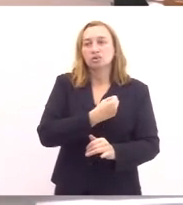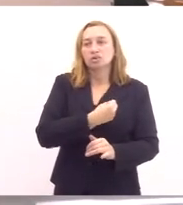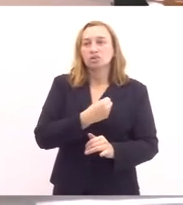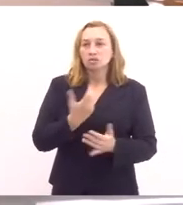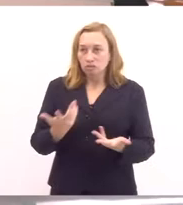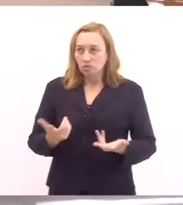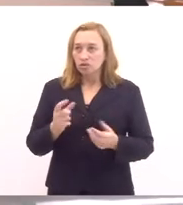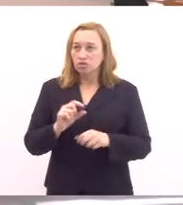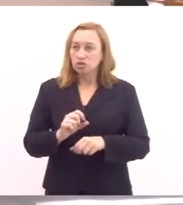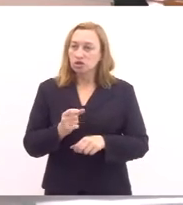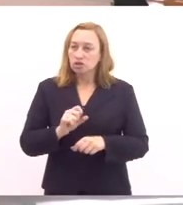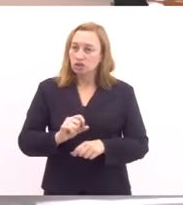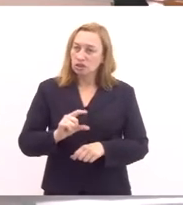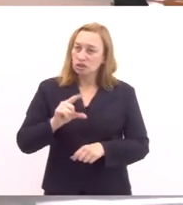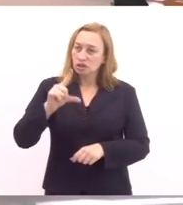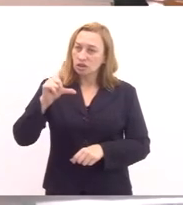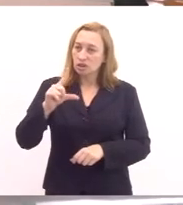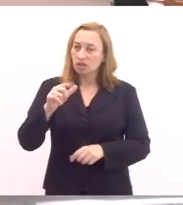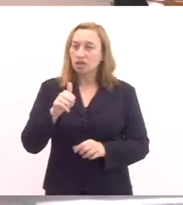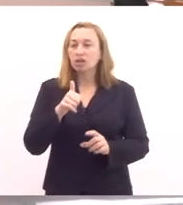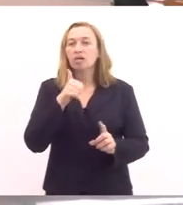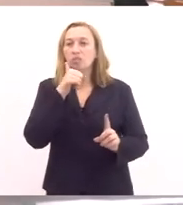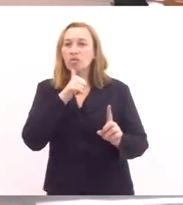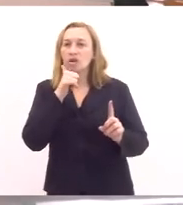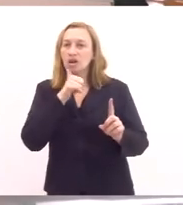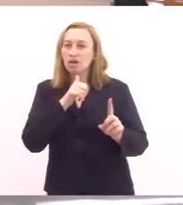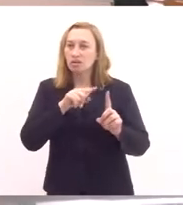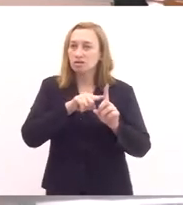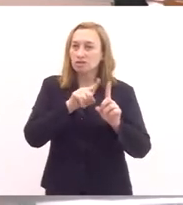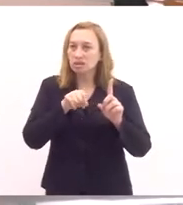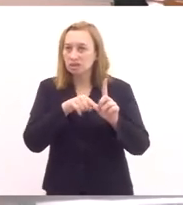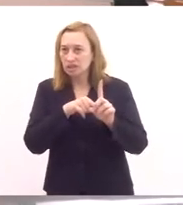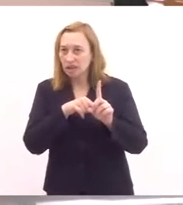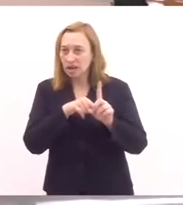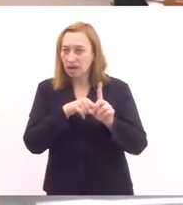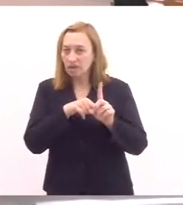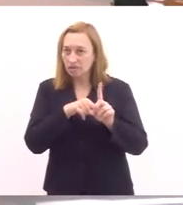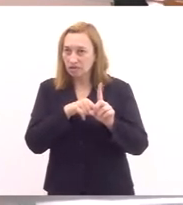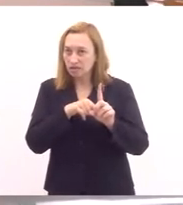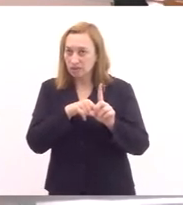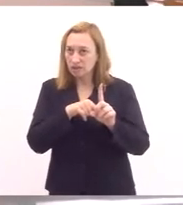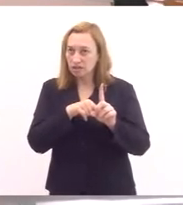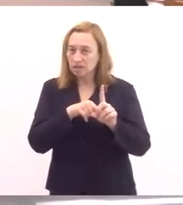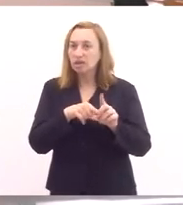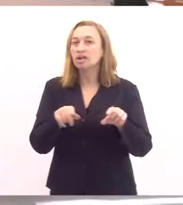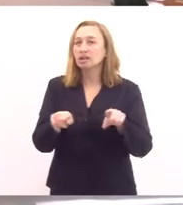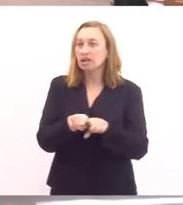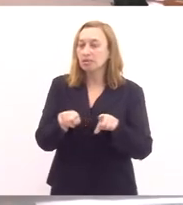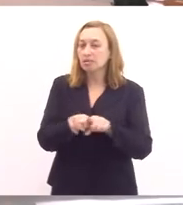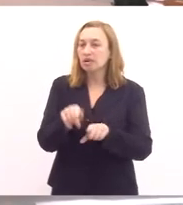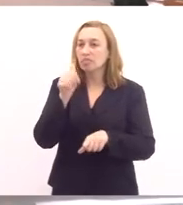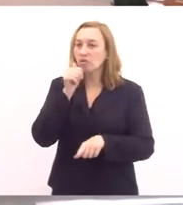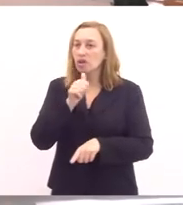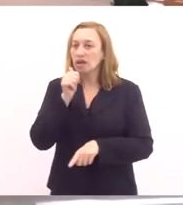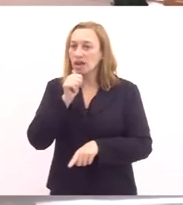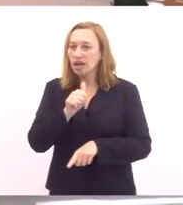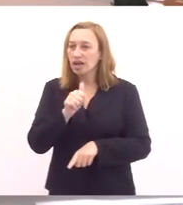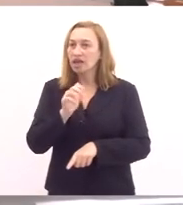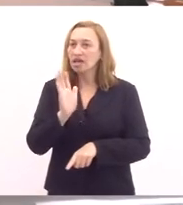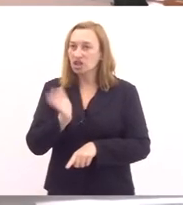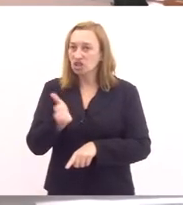municípios seja os dados de gestantes e puérperas né internadas com síndrome respiratória aguda grave porque o vídeo